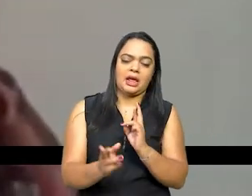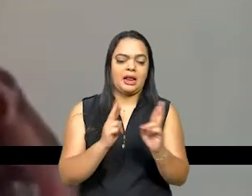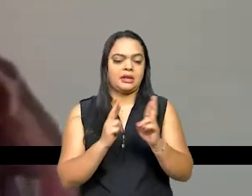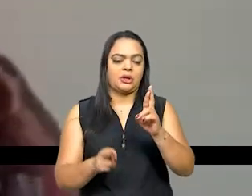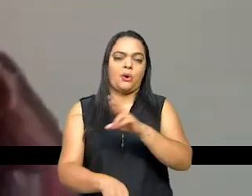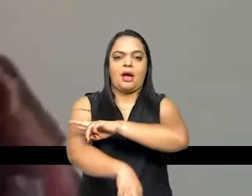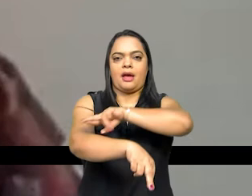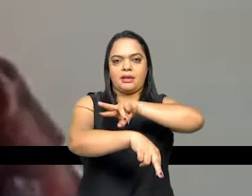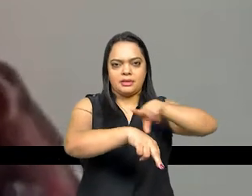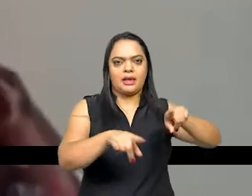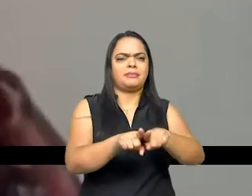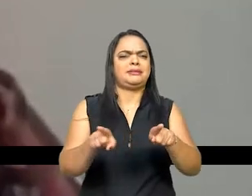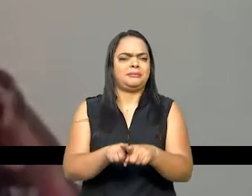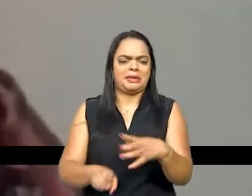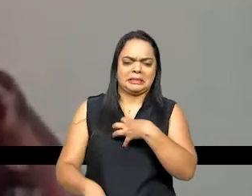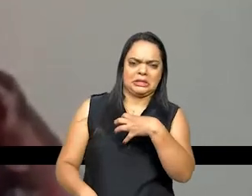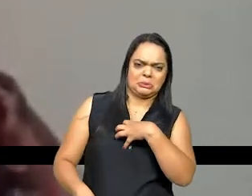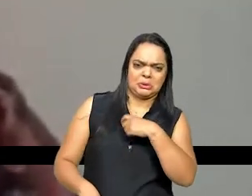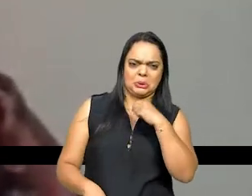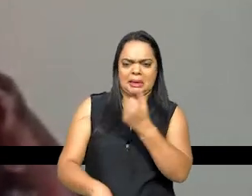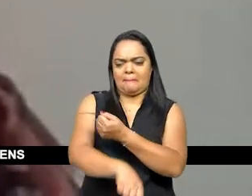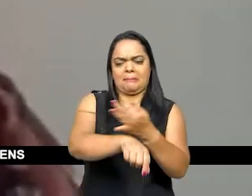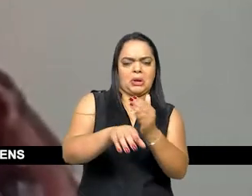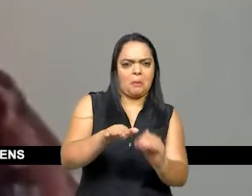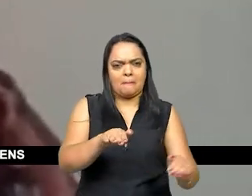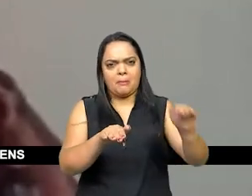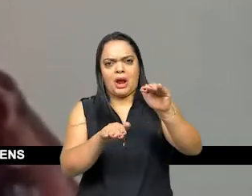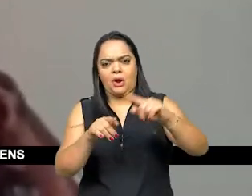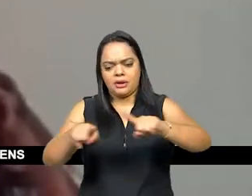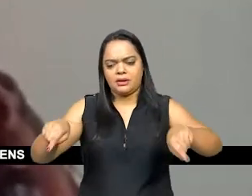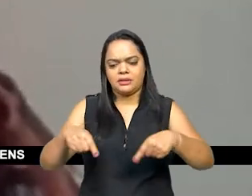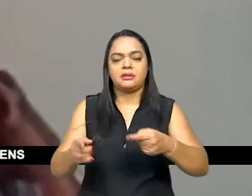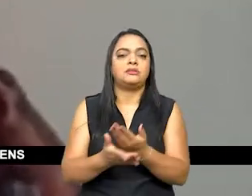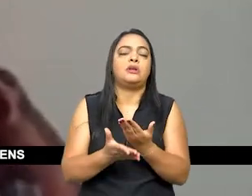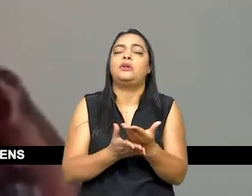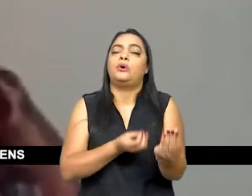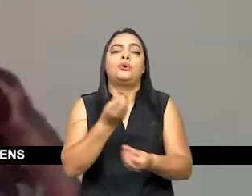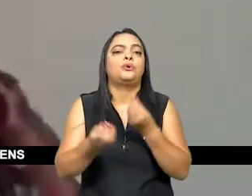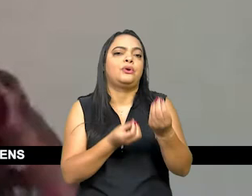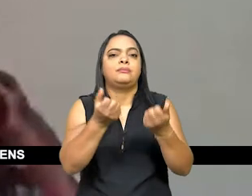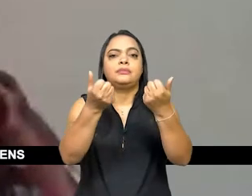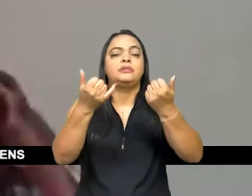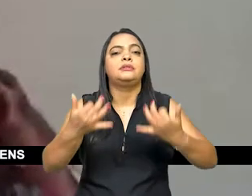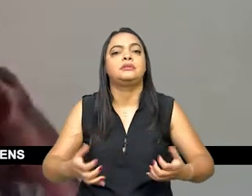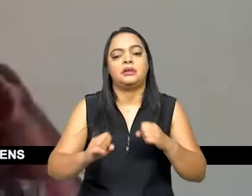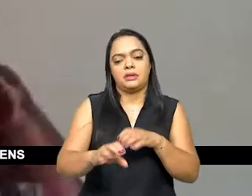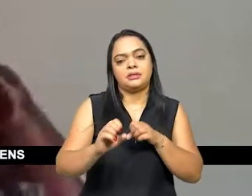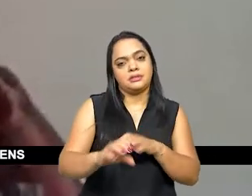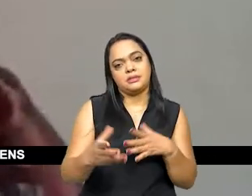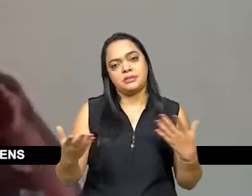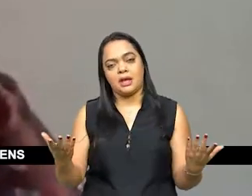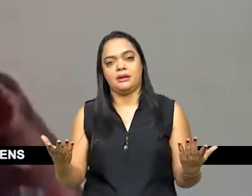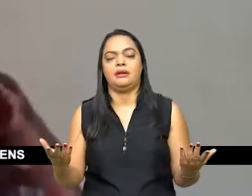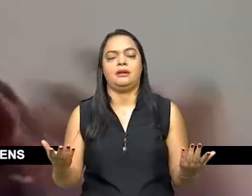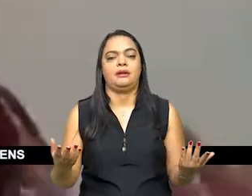mas essa ideia da supremacia branca em sala de aula. Então, como que a gente pode tratar desse tema